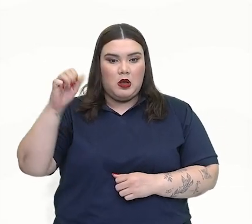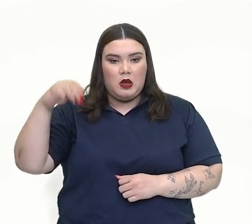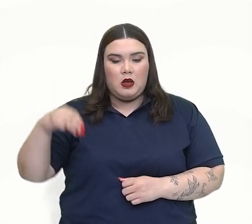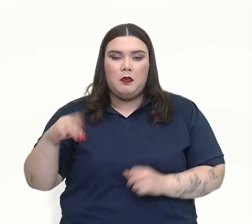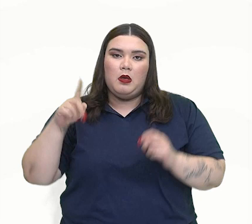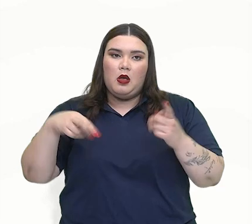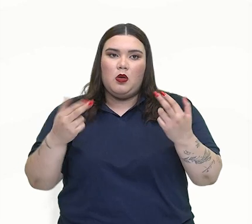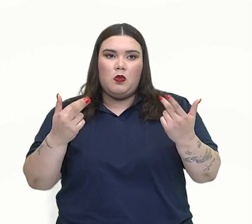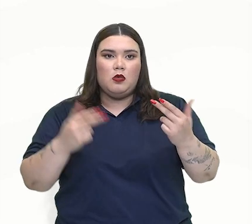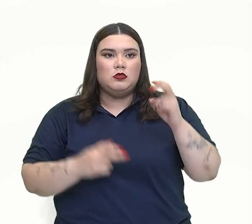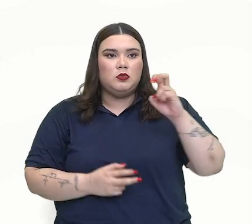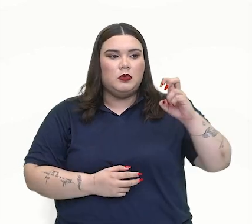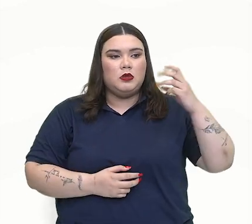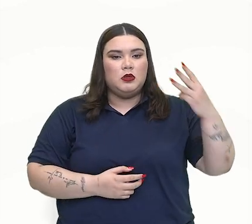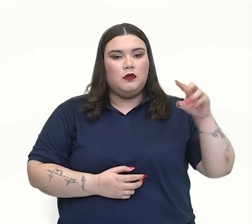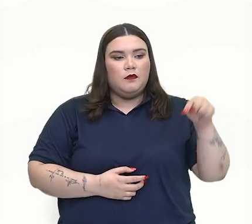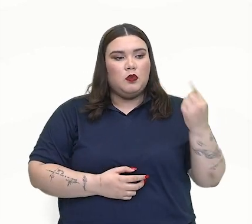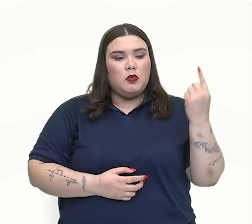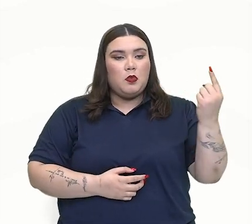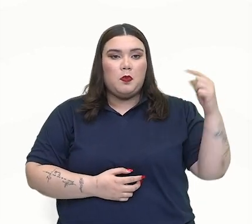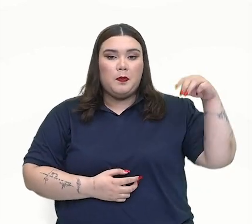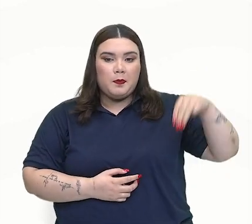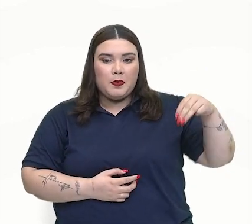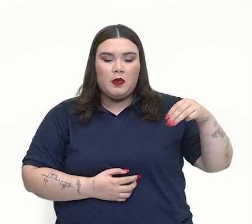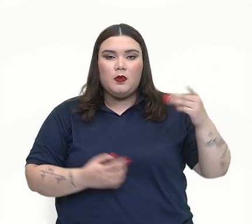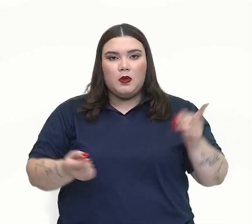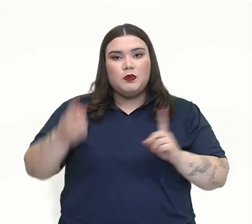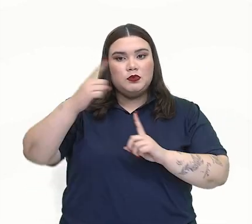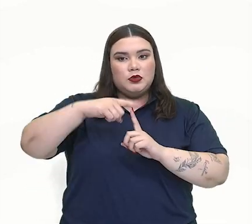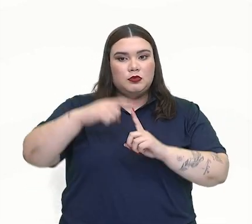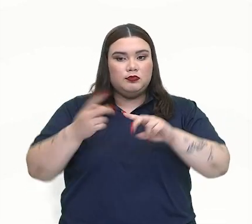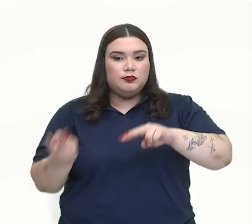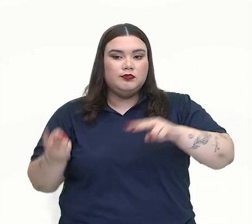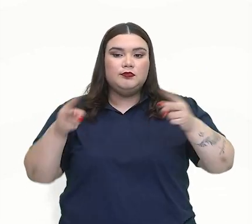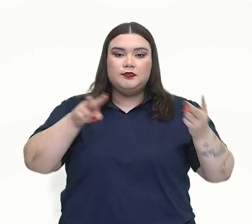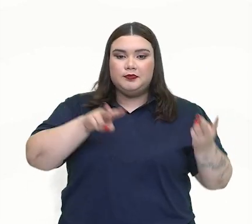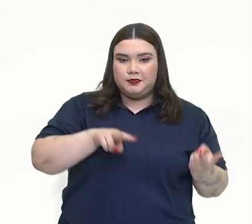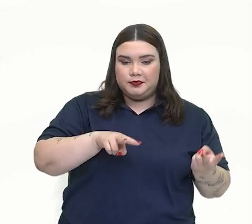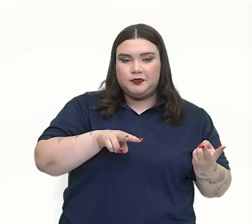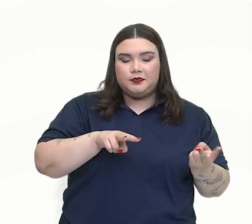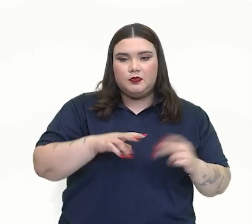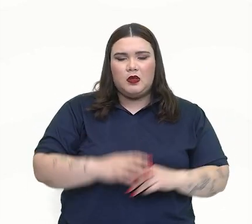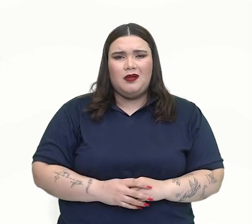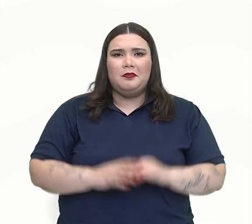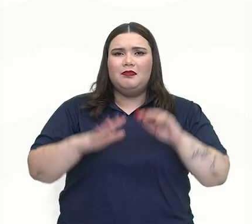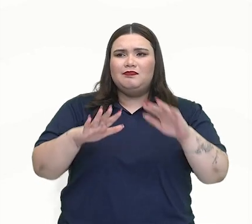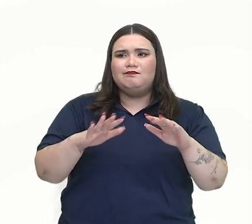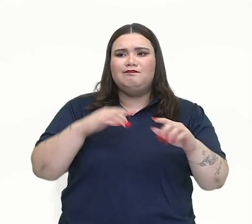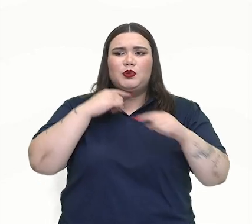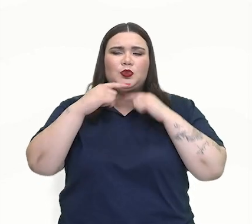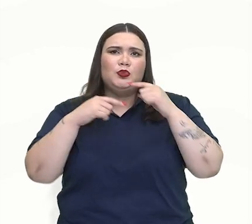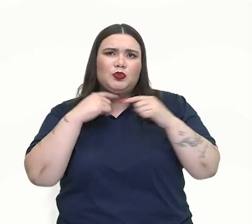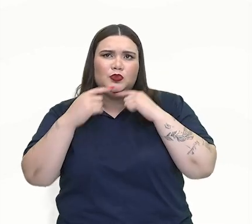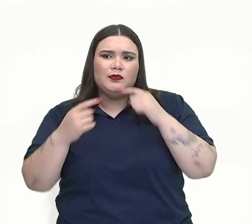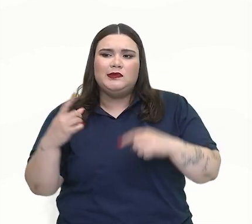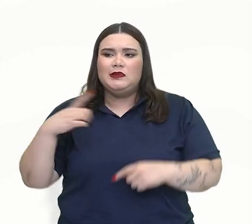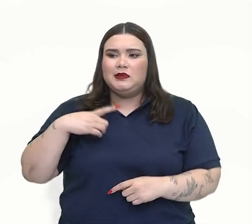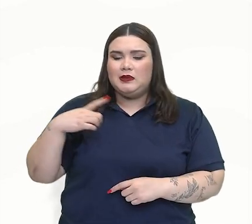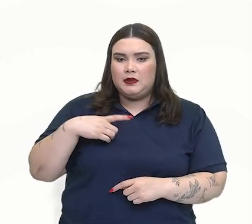Ok? É dessa forma que a gente vai fazer as conversões. Professor, ainda estou com dúvida ainda nessa parte. Vamos